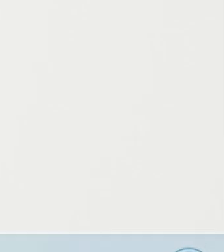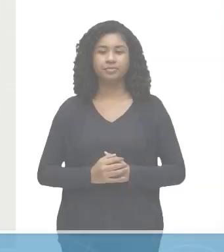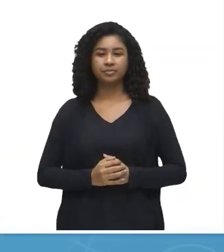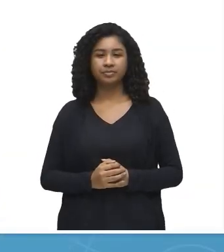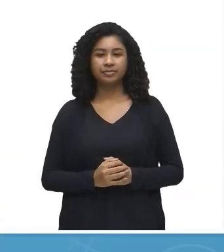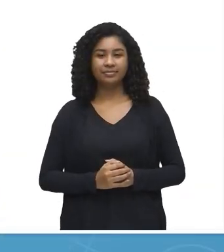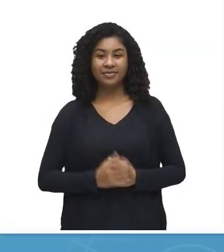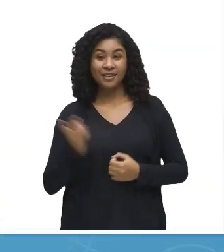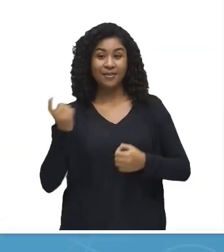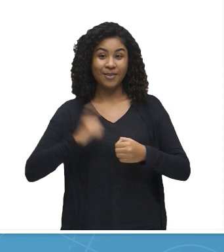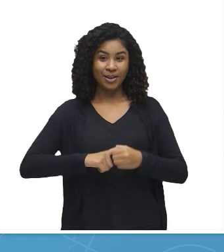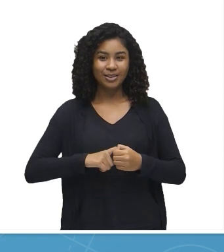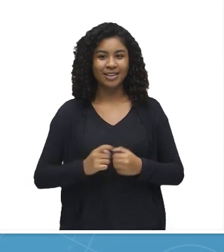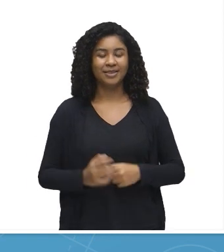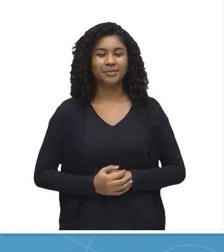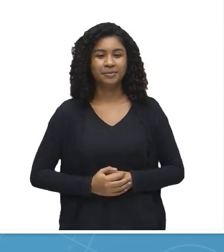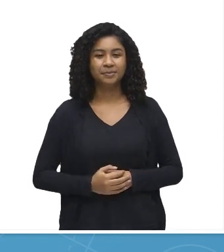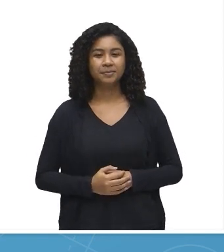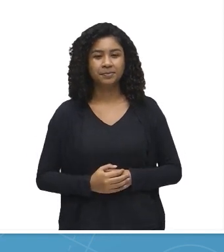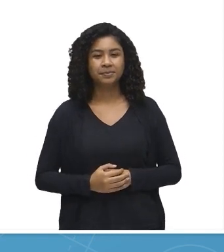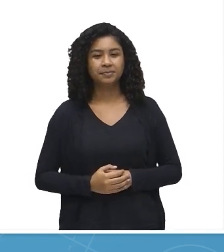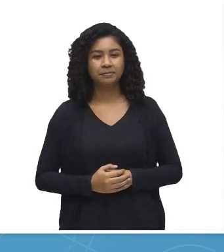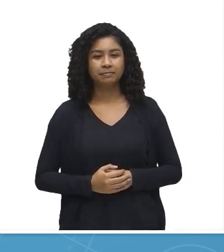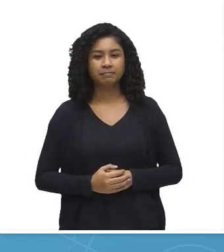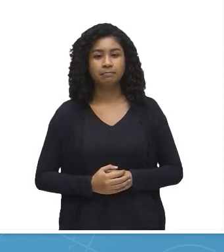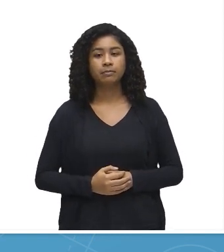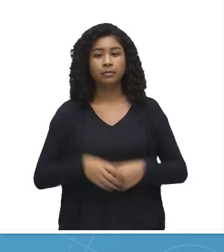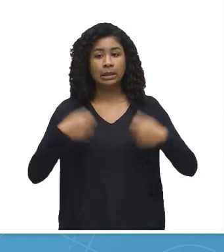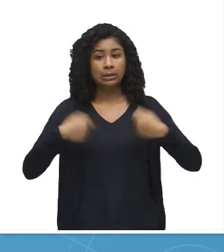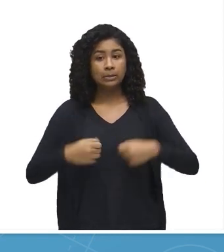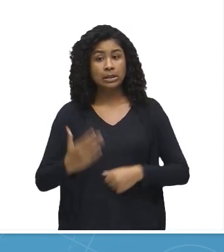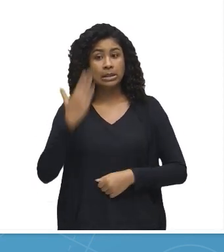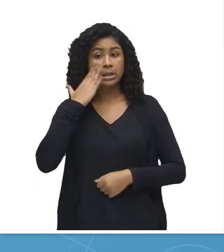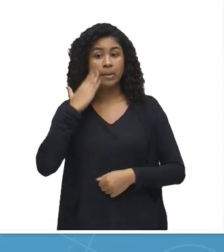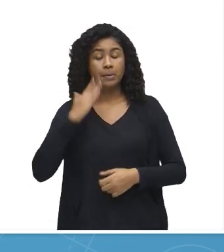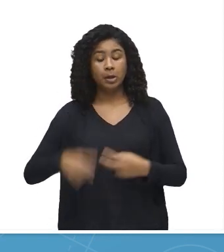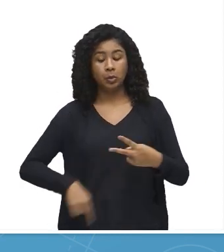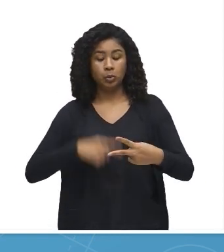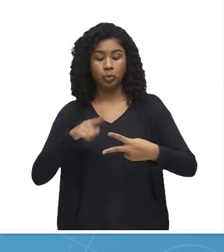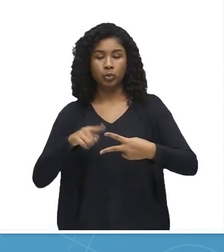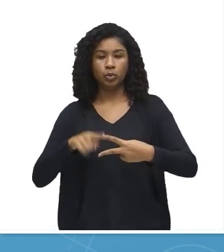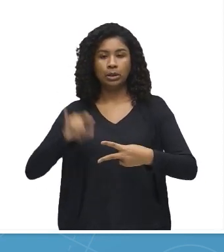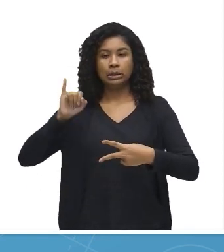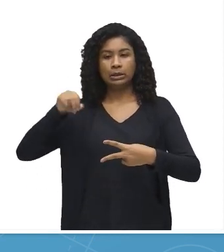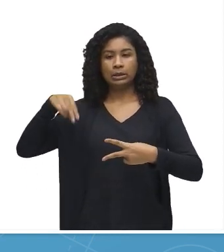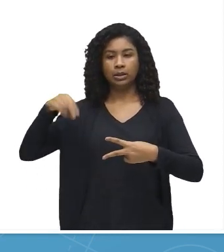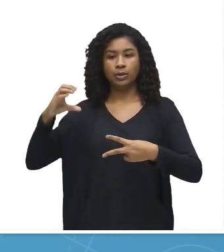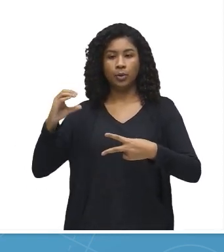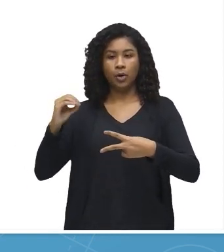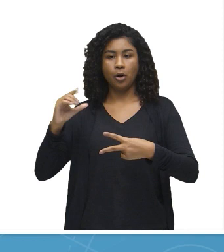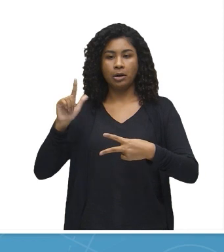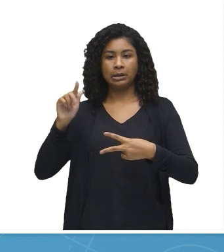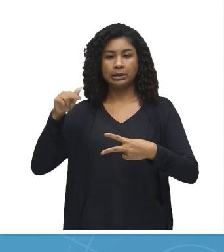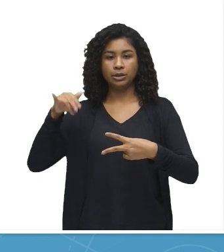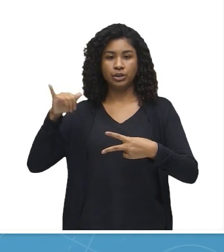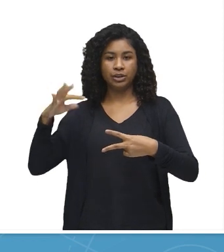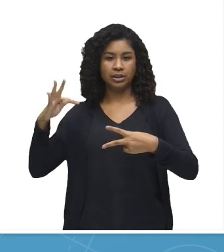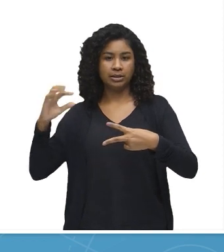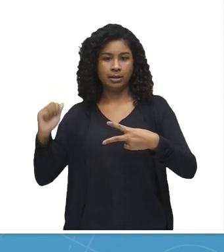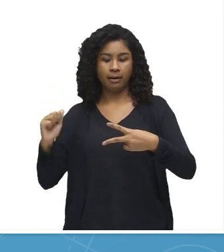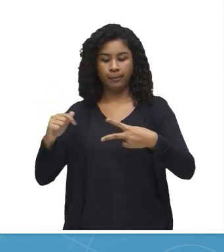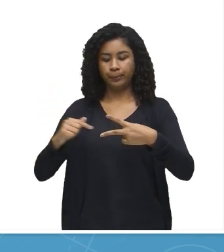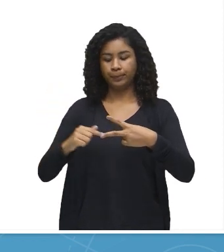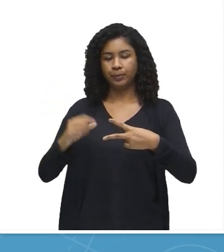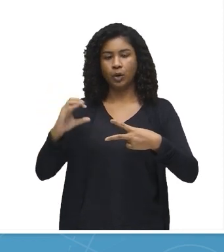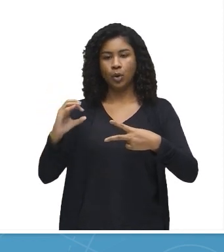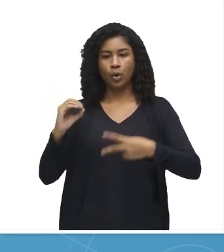lá. Letra A. Determine a incógnita e os coeficientes das equações a seguir. Então, incógnita, como nós